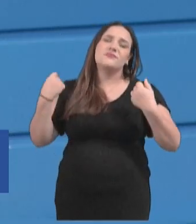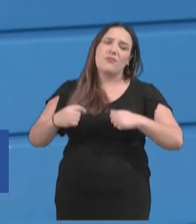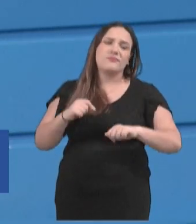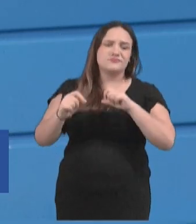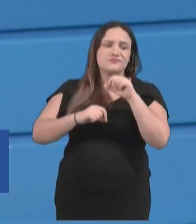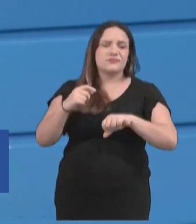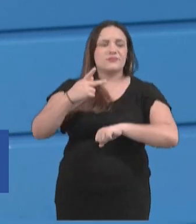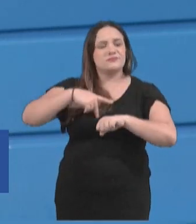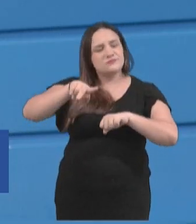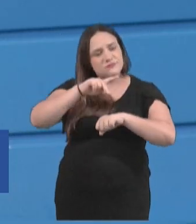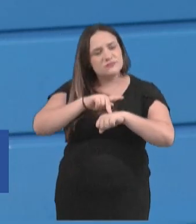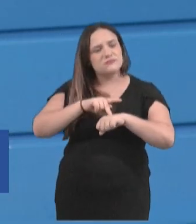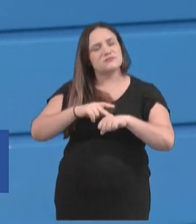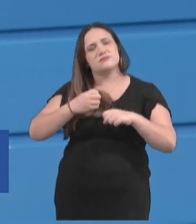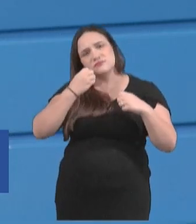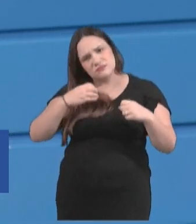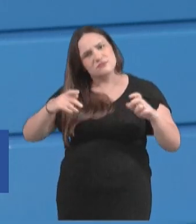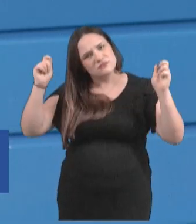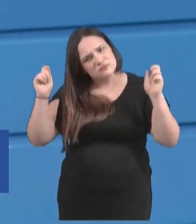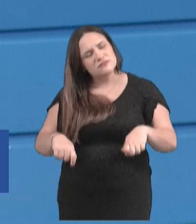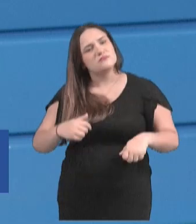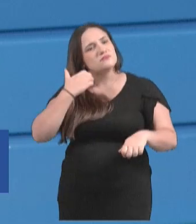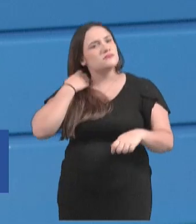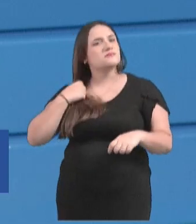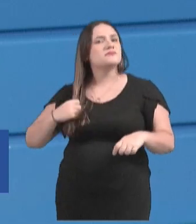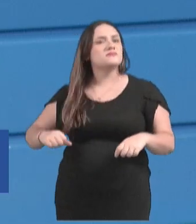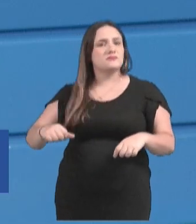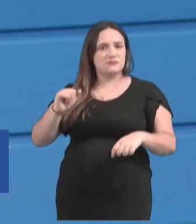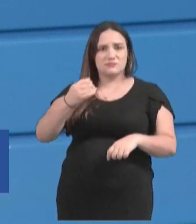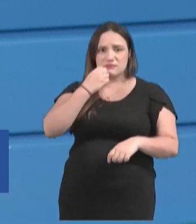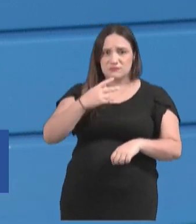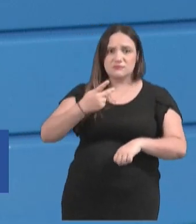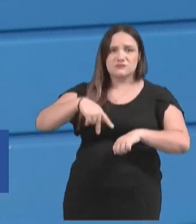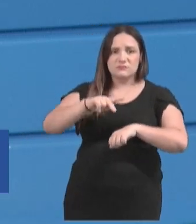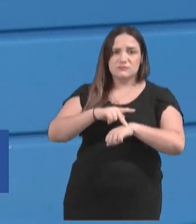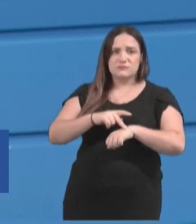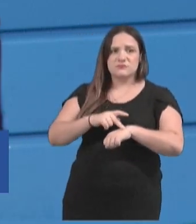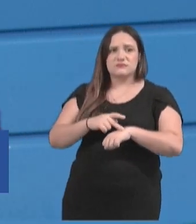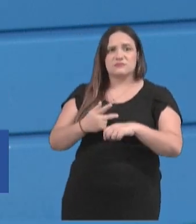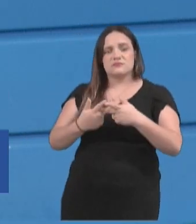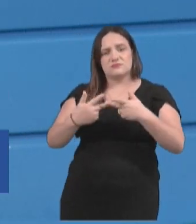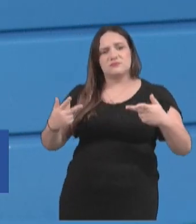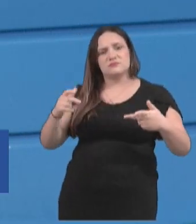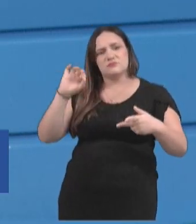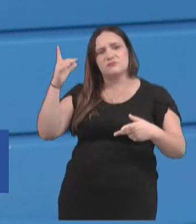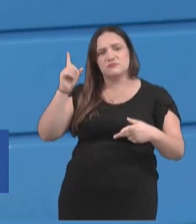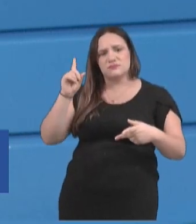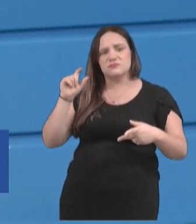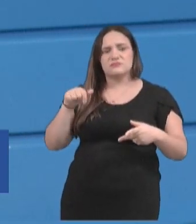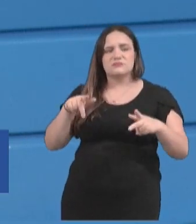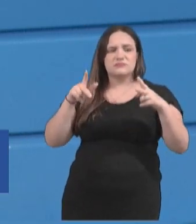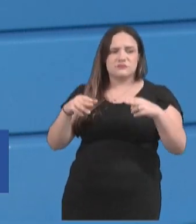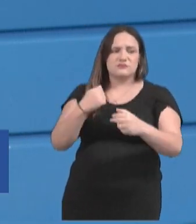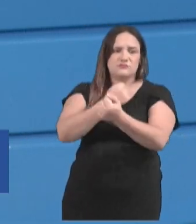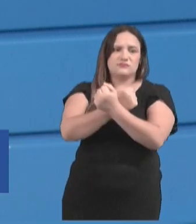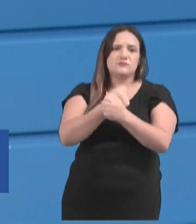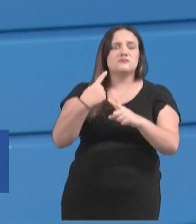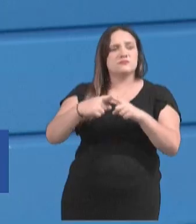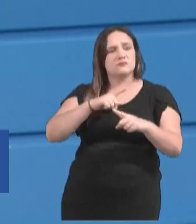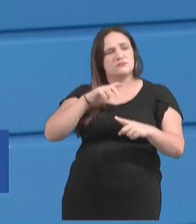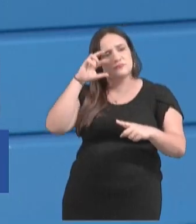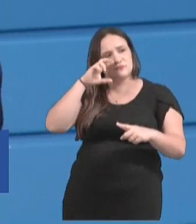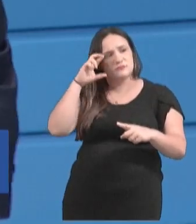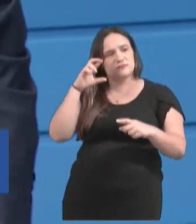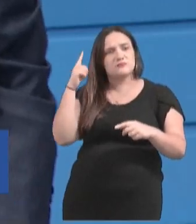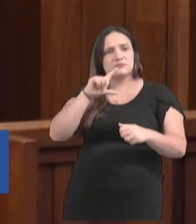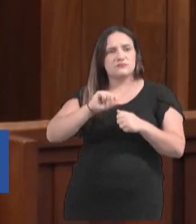é um país que tenha eficiência, porque se o país tivesse eficiência, não acontecia essas coisas análogas, porque tinha fiscal para fazer. Muito